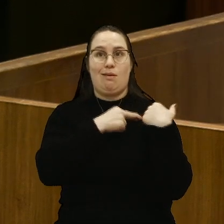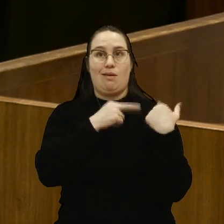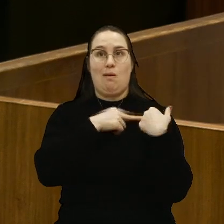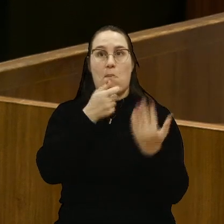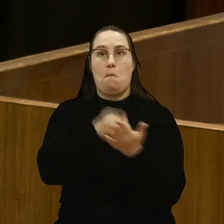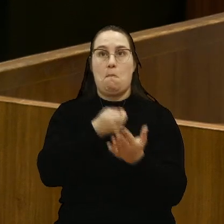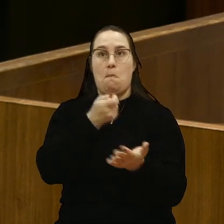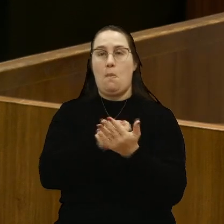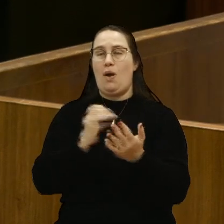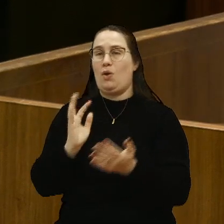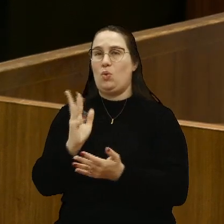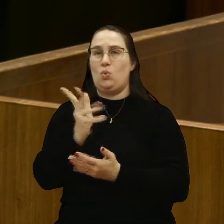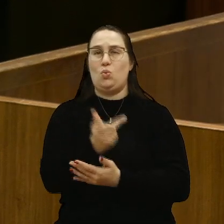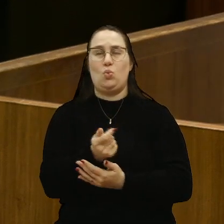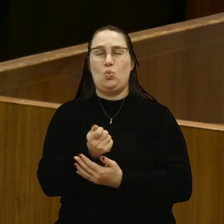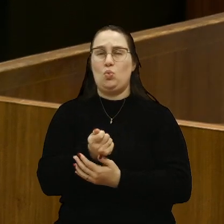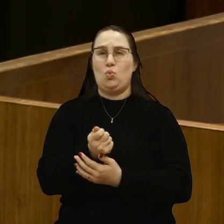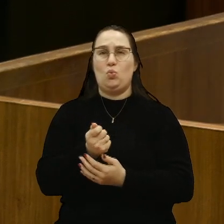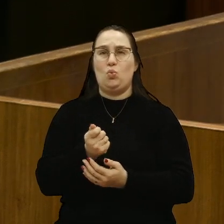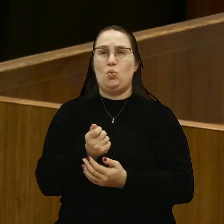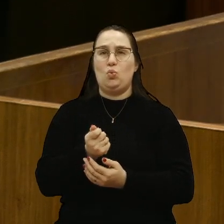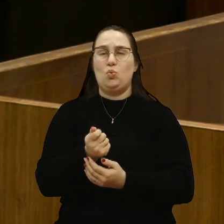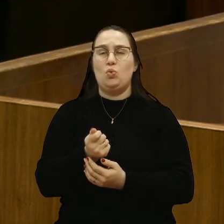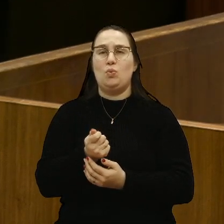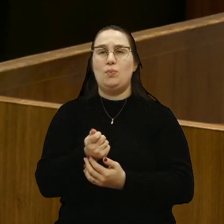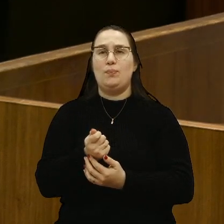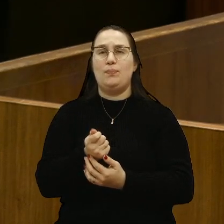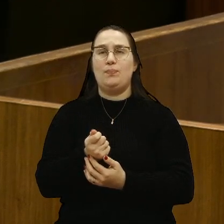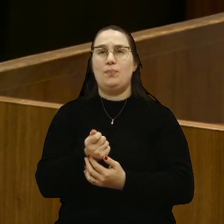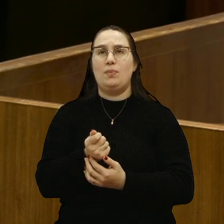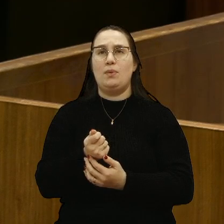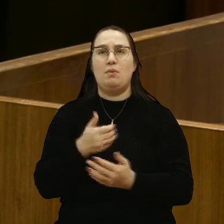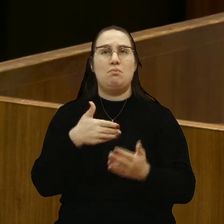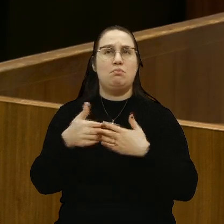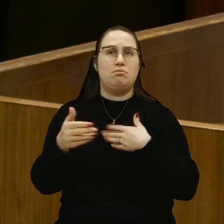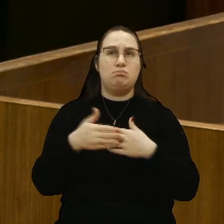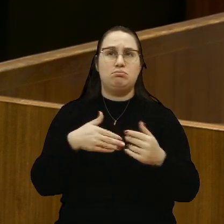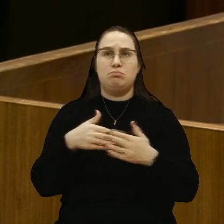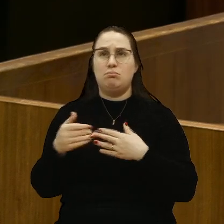pague por todos os custos desse bichinho, seja ele